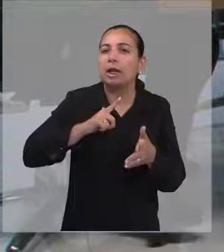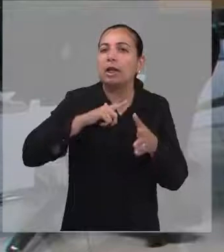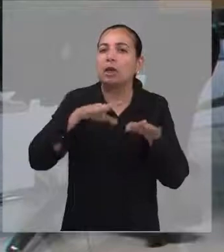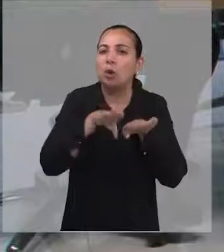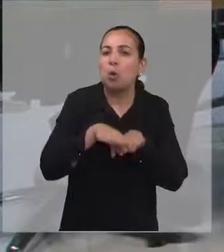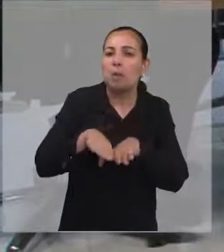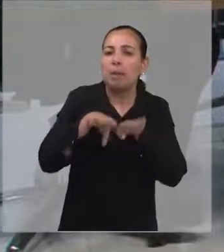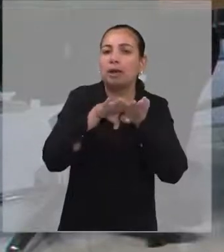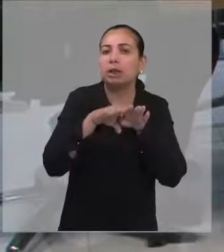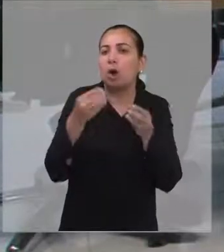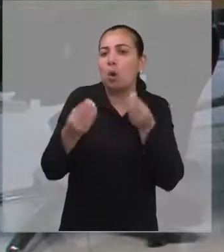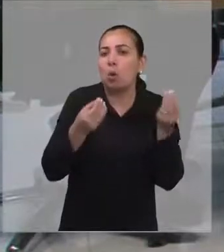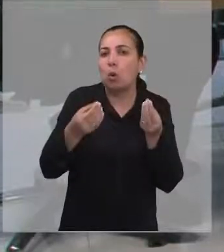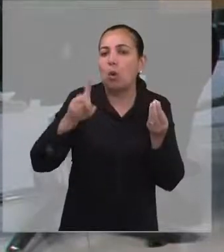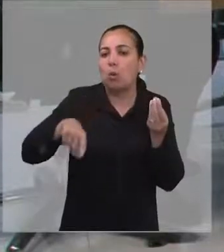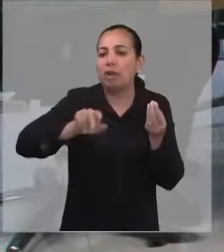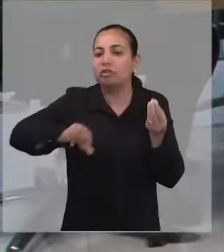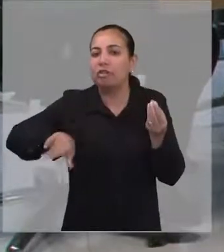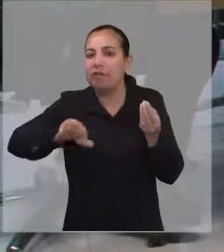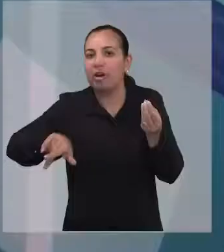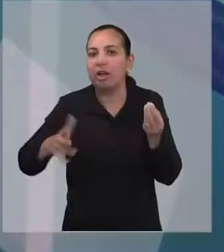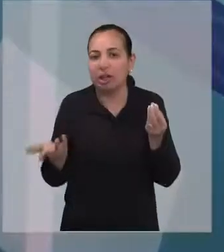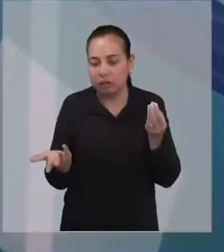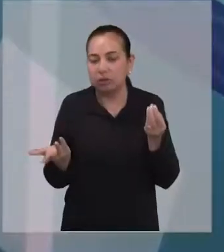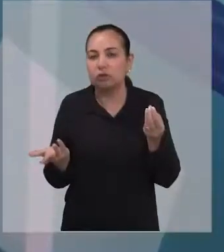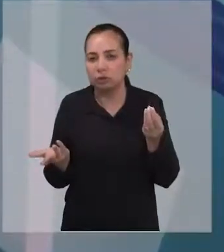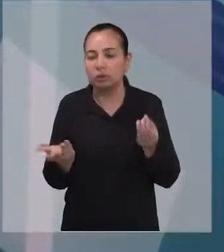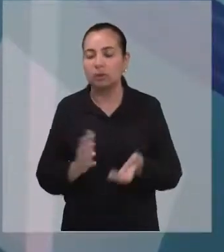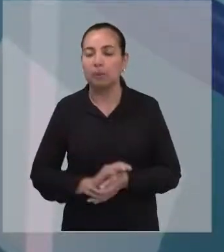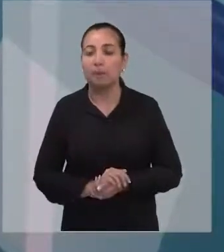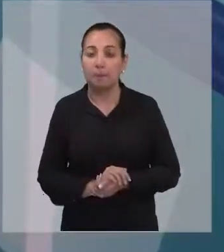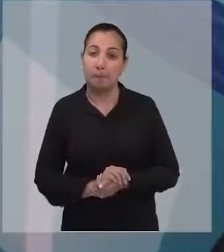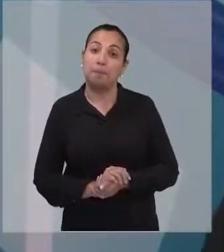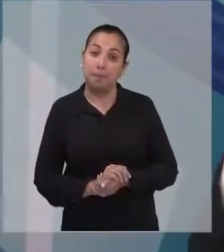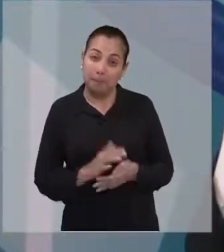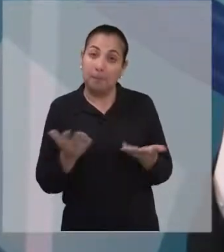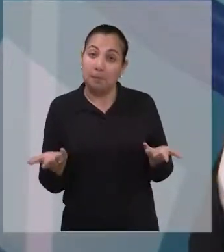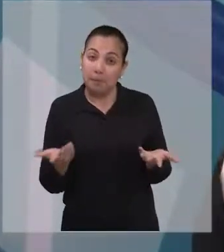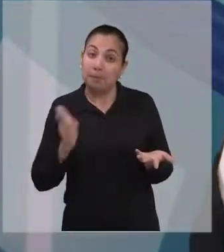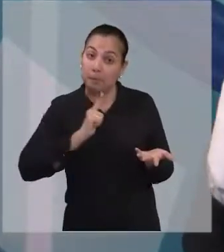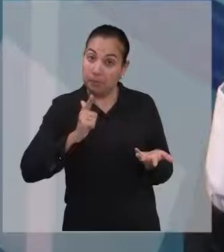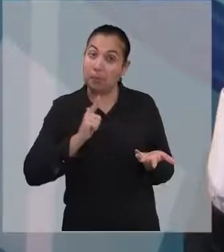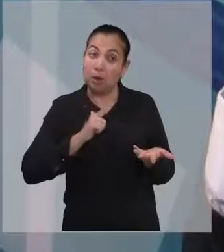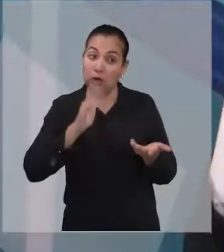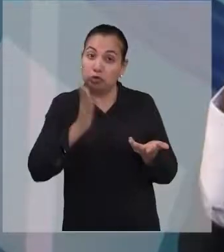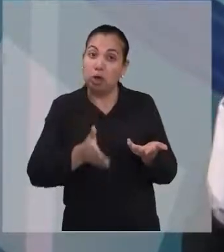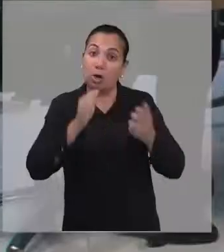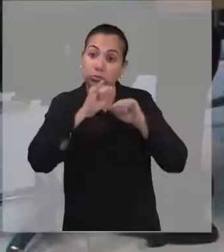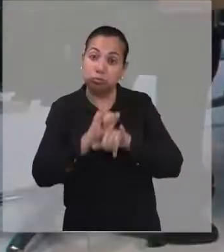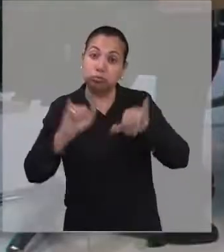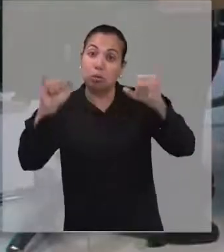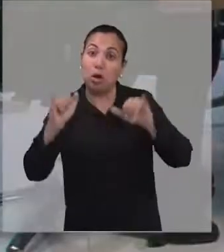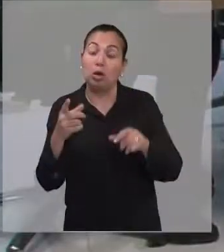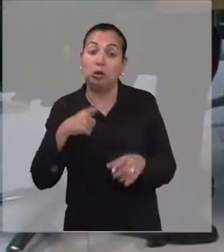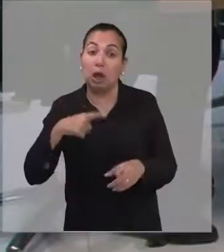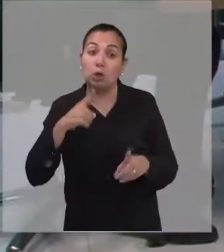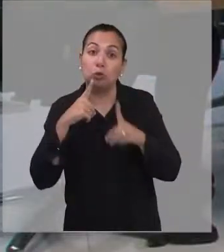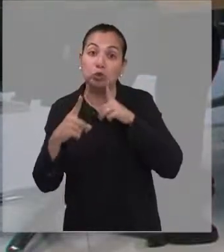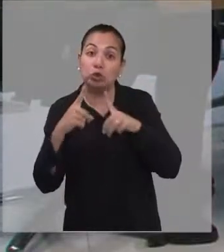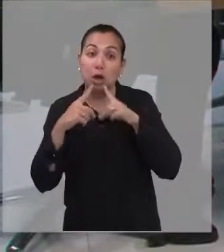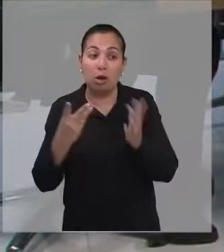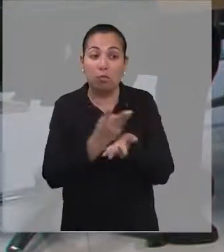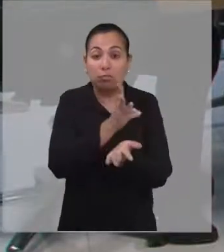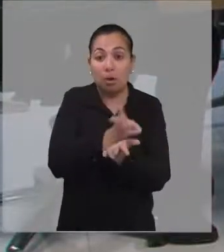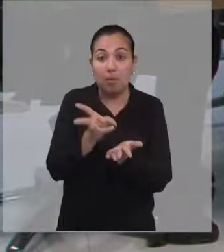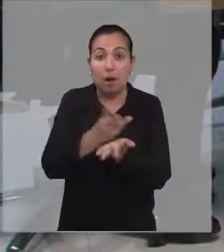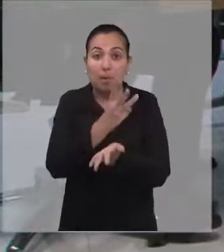padrão que existe na mídia. Mas antes de ontem ele publicado na íntegra. Eu não tive a oportunidade O de Intercept ver. publicou na íntegra todos os diálogos que eles têm dessa primeira...